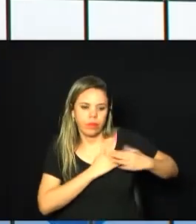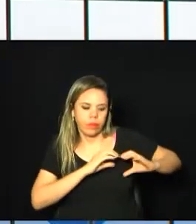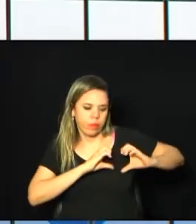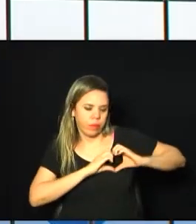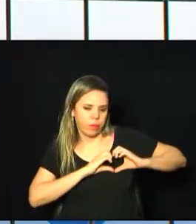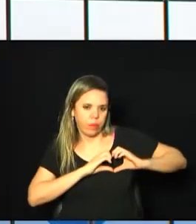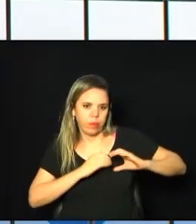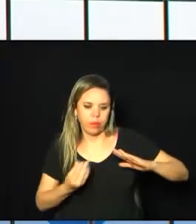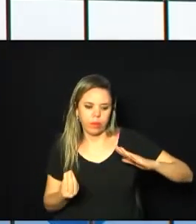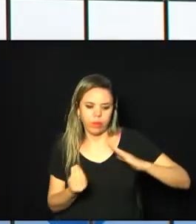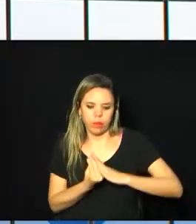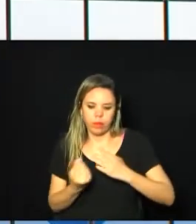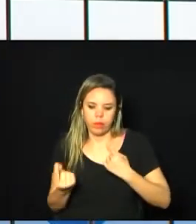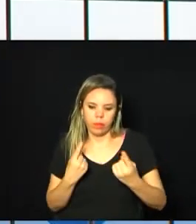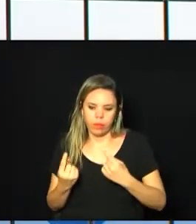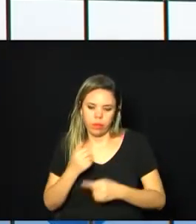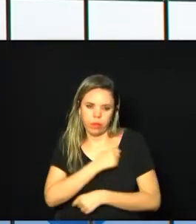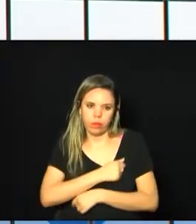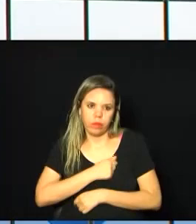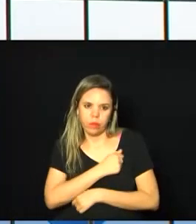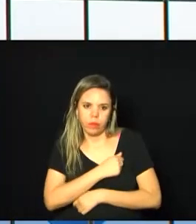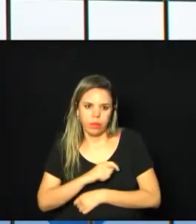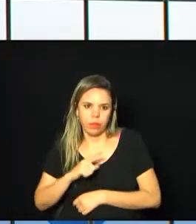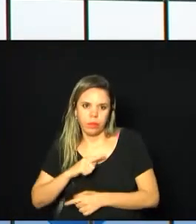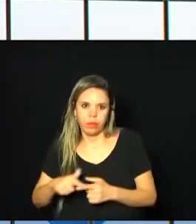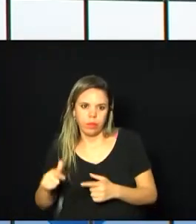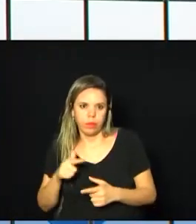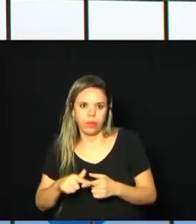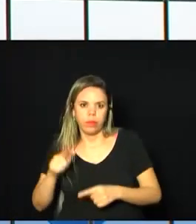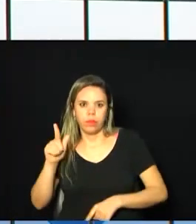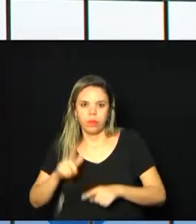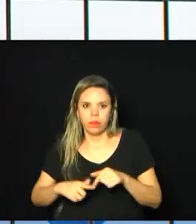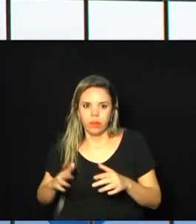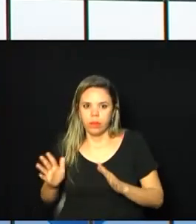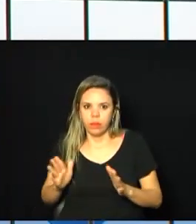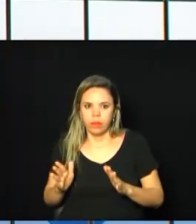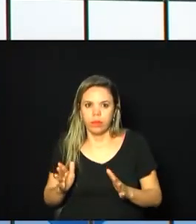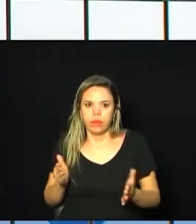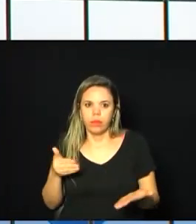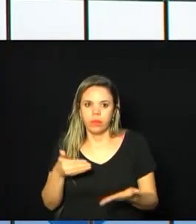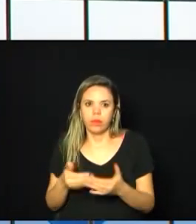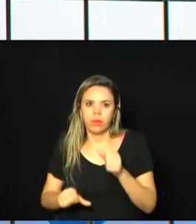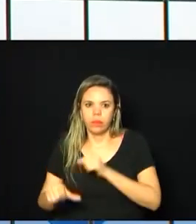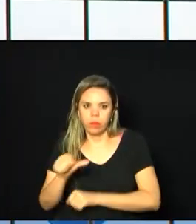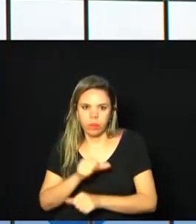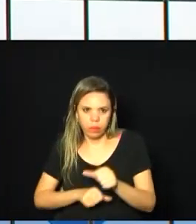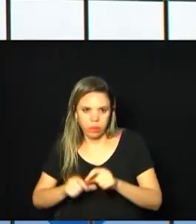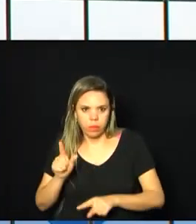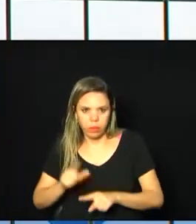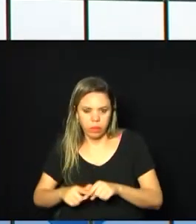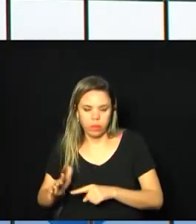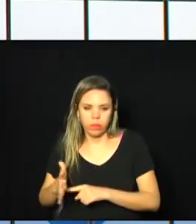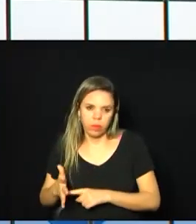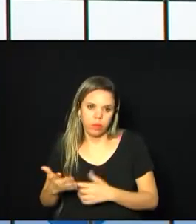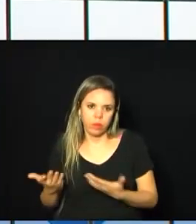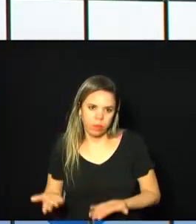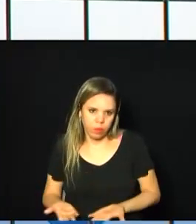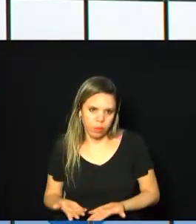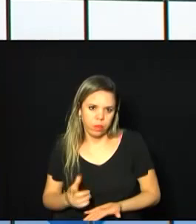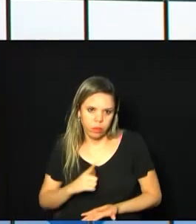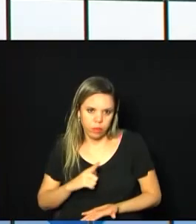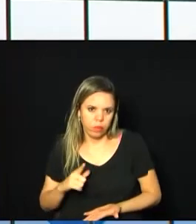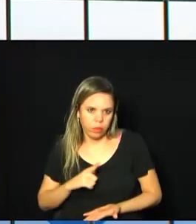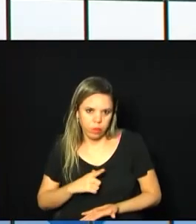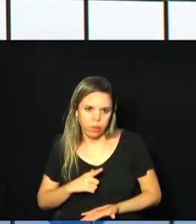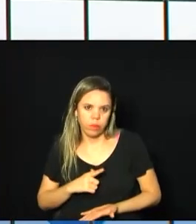na Sanasa, na Avenida da Saudade, que teve um problema no equipamento e que estava prevista a troca desse equipamento. No entanto, nós tivemos